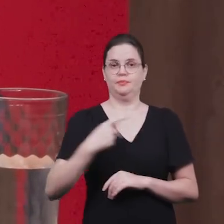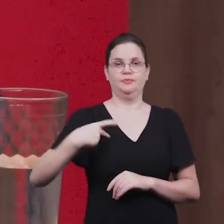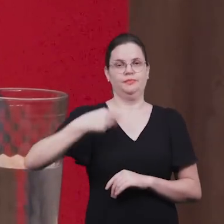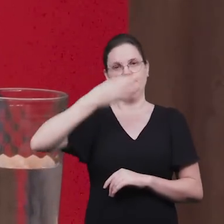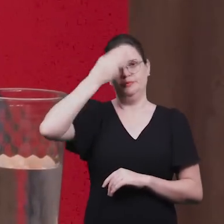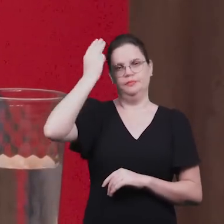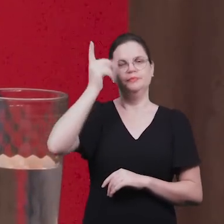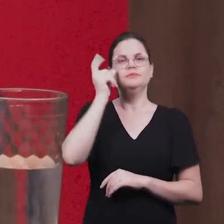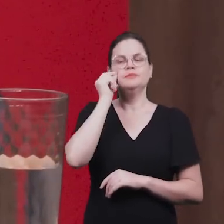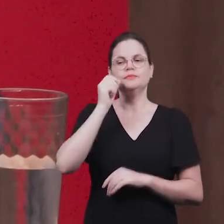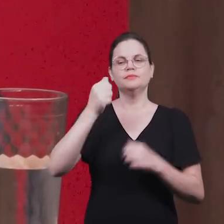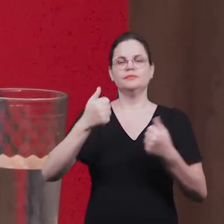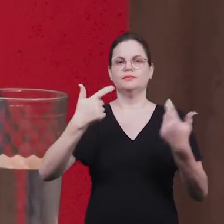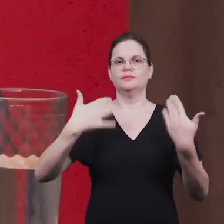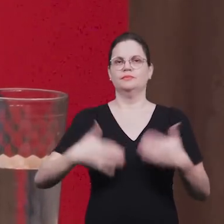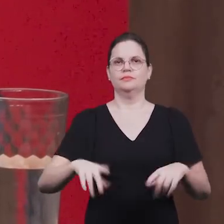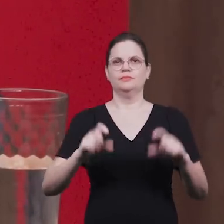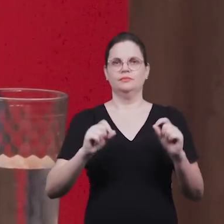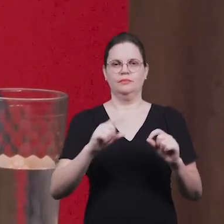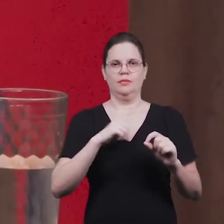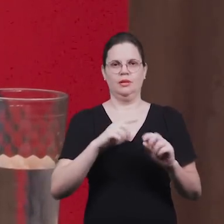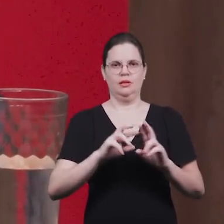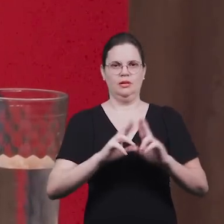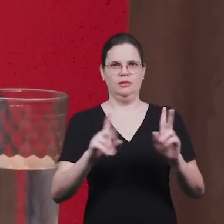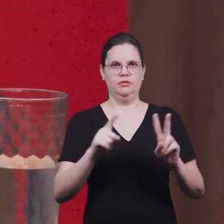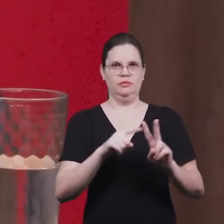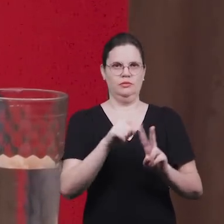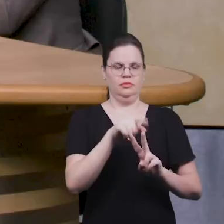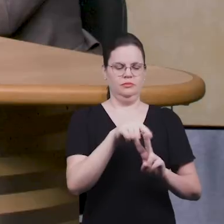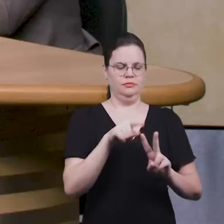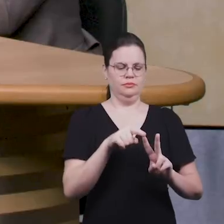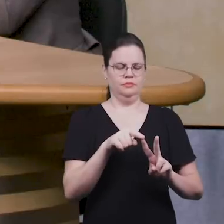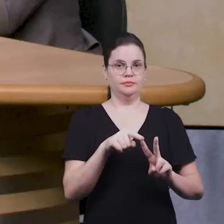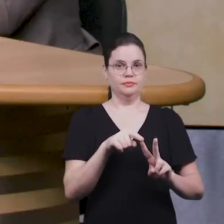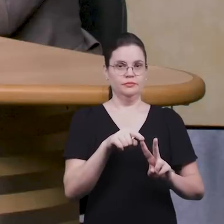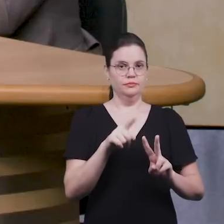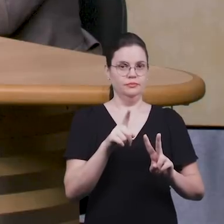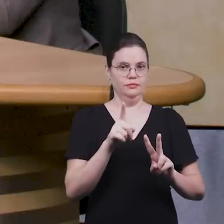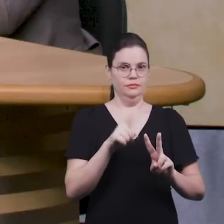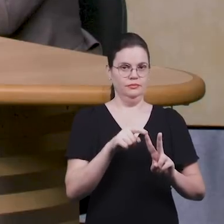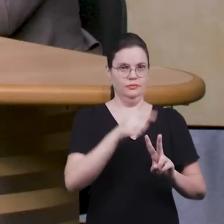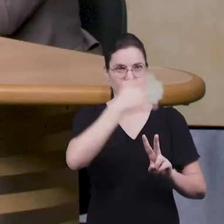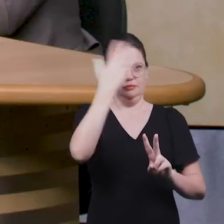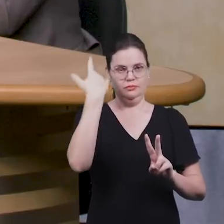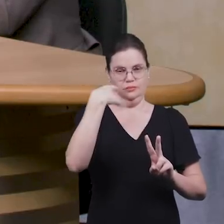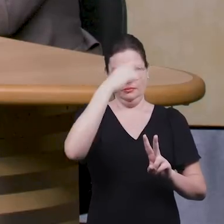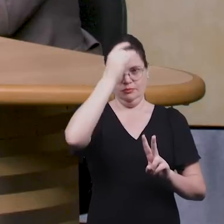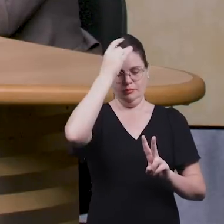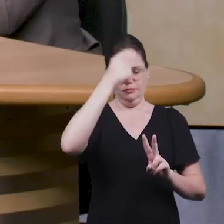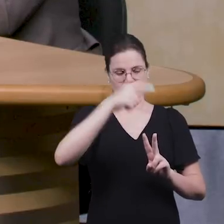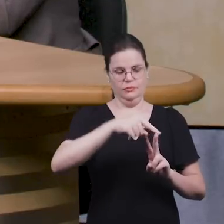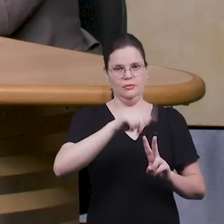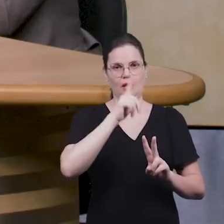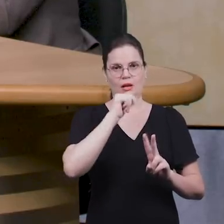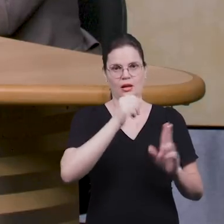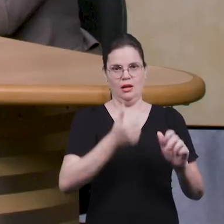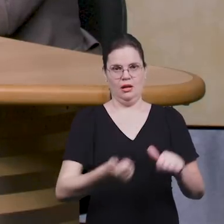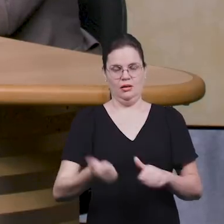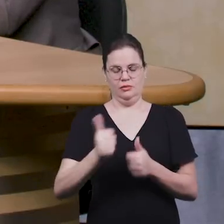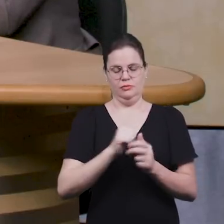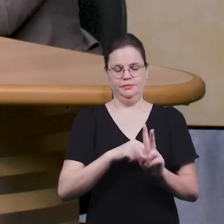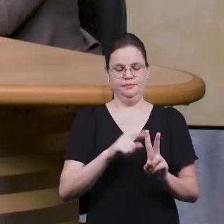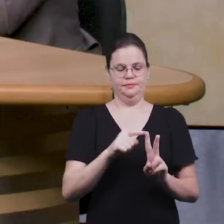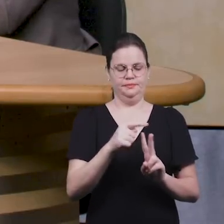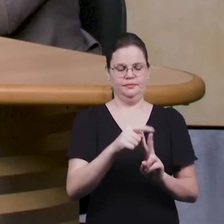falou que há uma diferença entre batismo nas águas e batismo com o Espírito